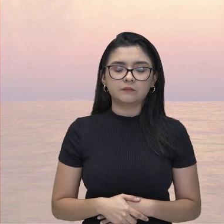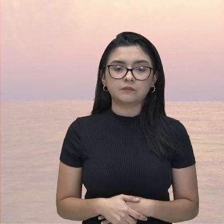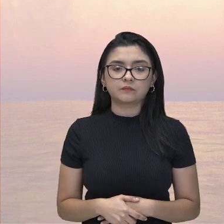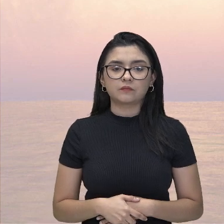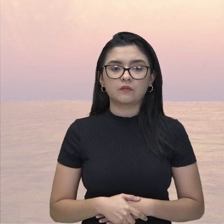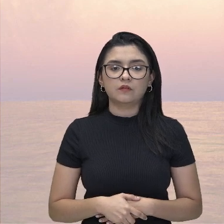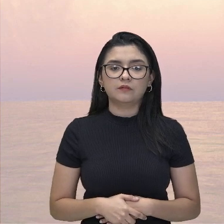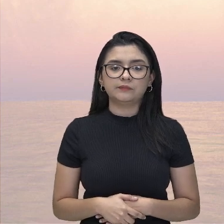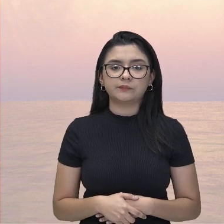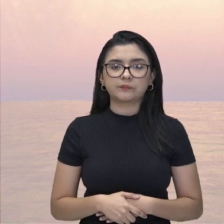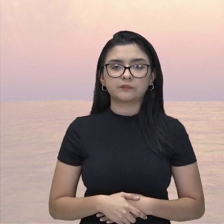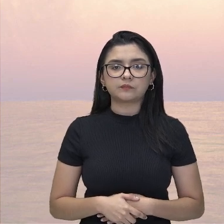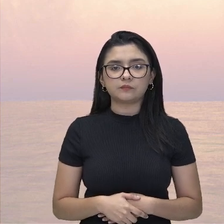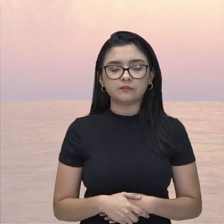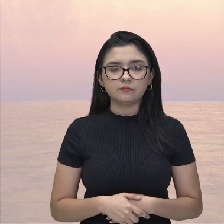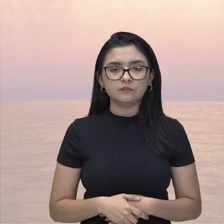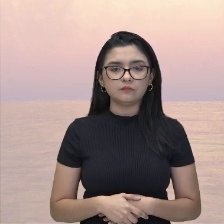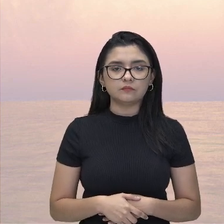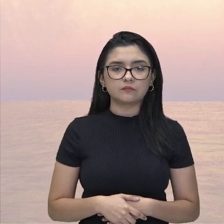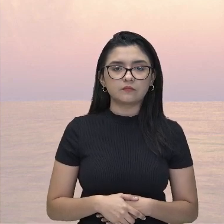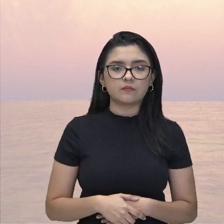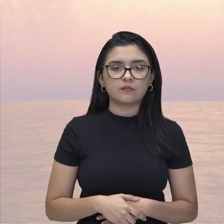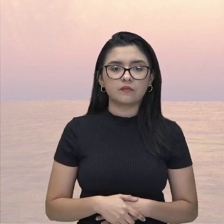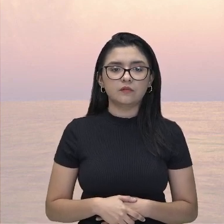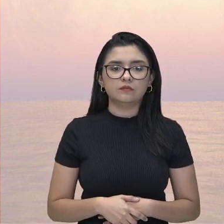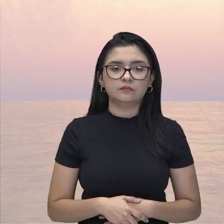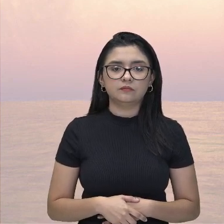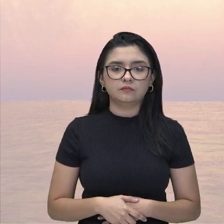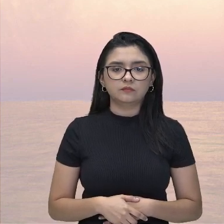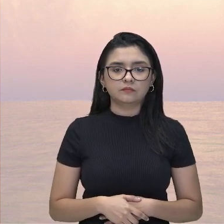lunaa con como